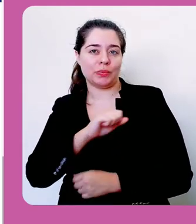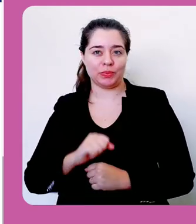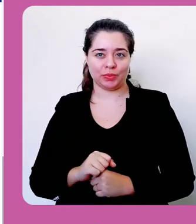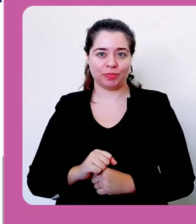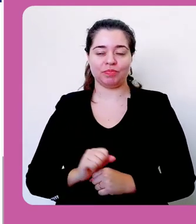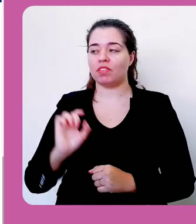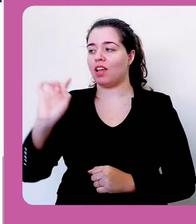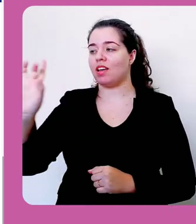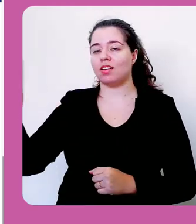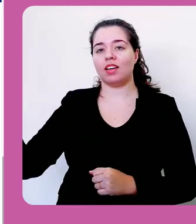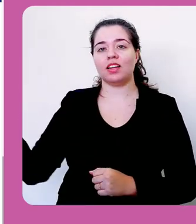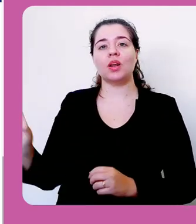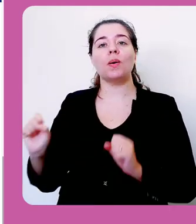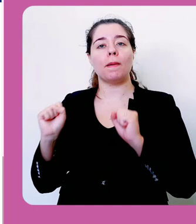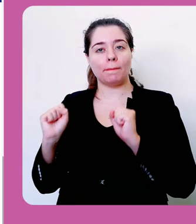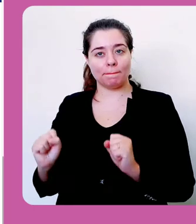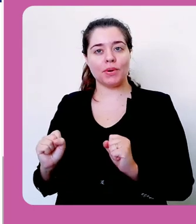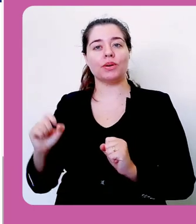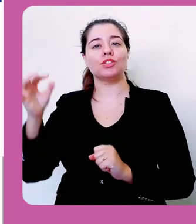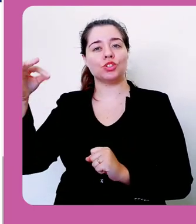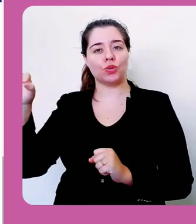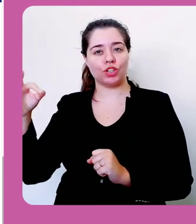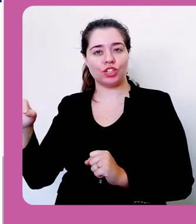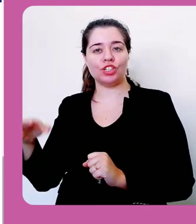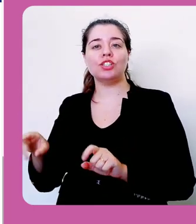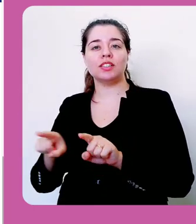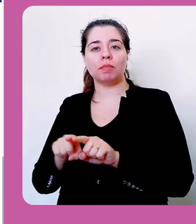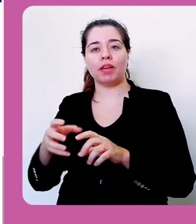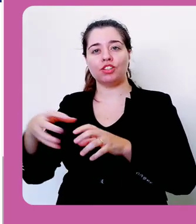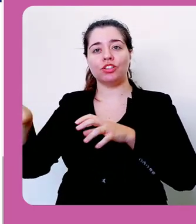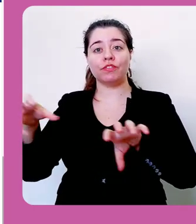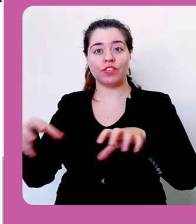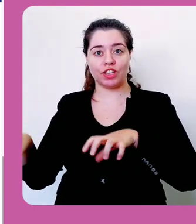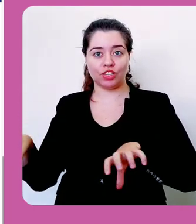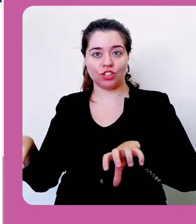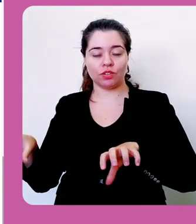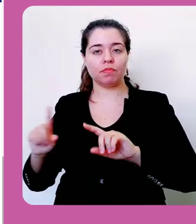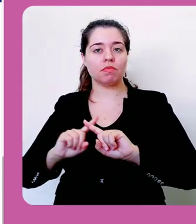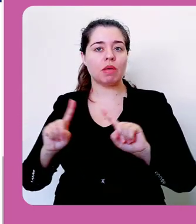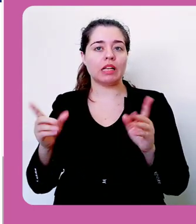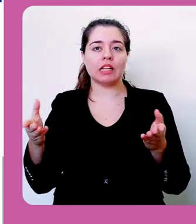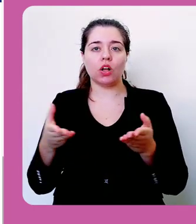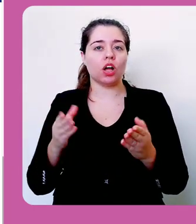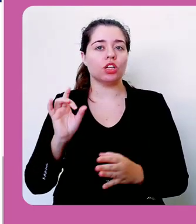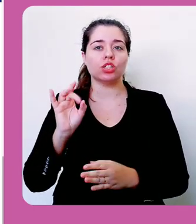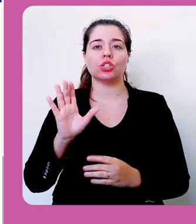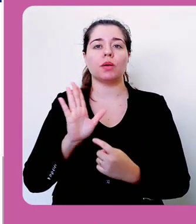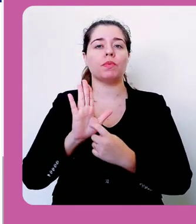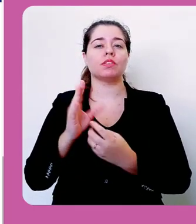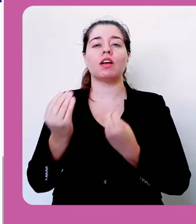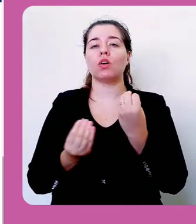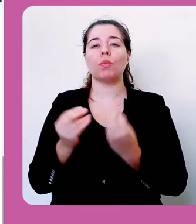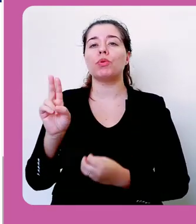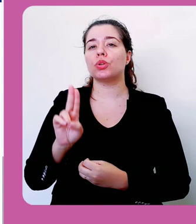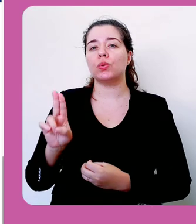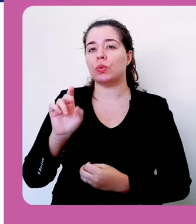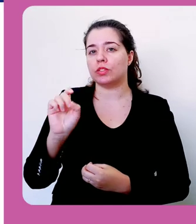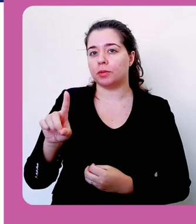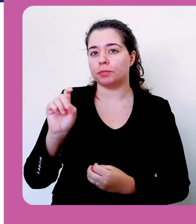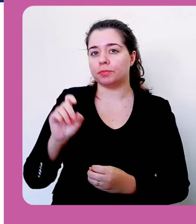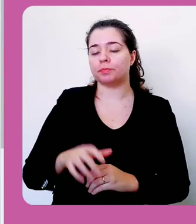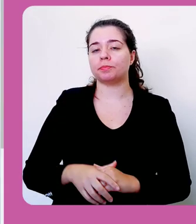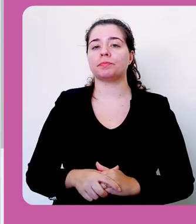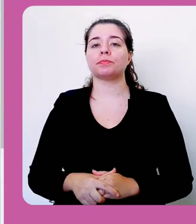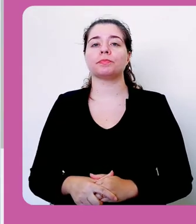e você aloca para esses avaliadores. Mas aqui eu só vou mostrar para vocês usar fluxo de avaliação. Se eu usar fluxo de avaliação, vou mais uma vez